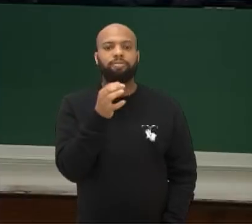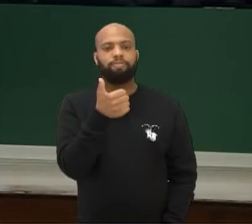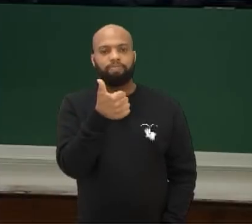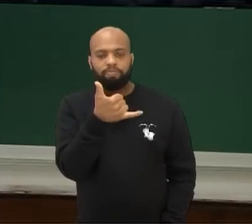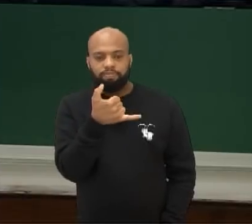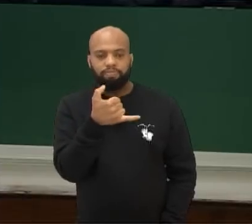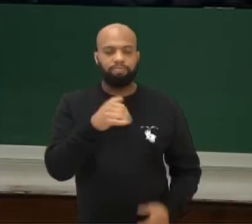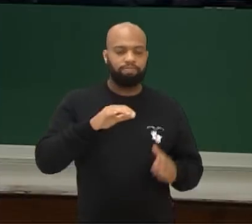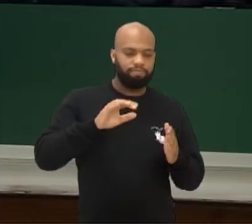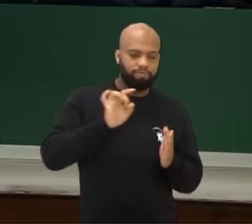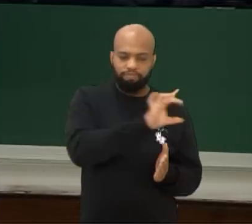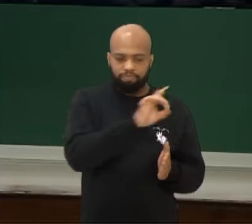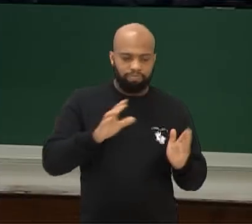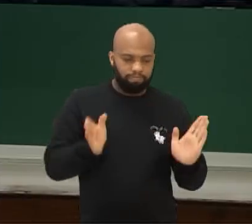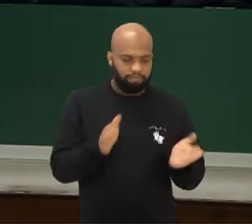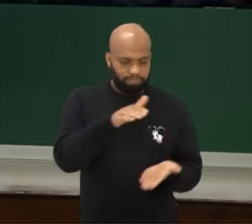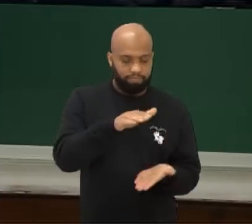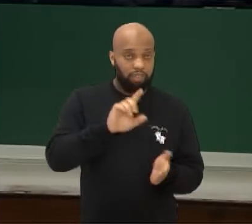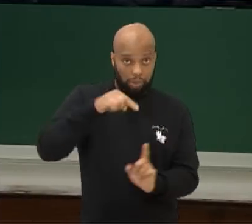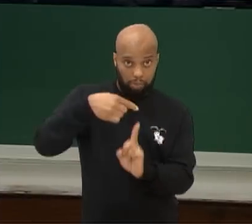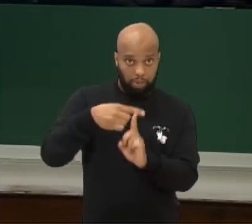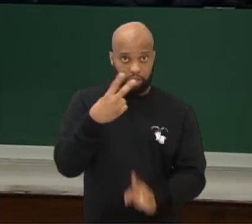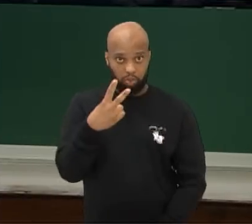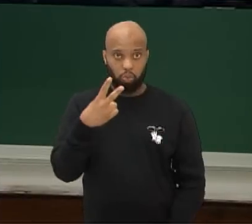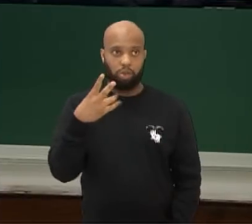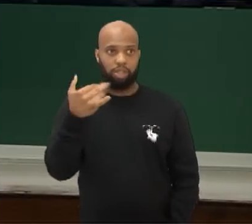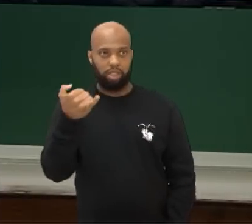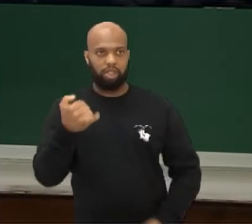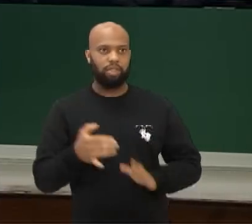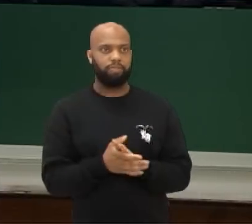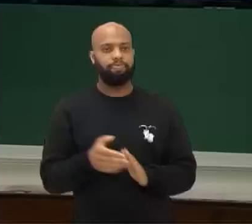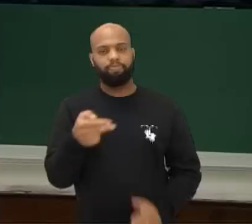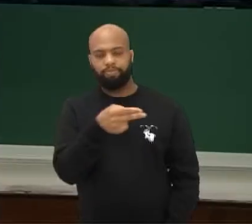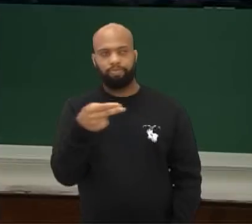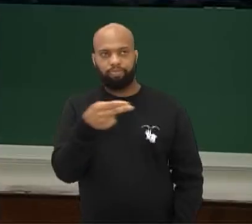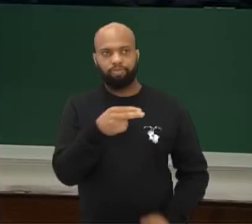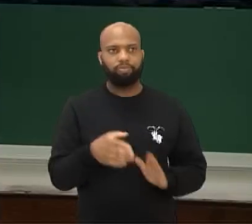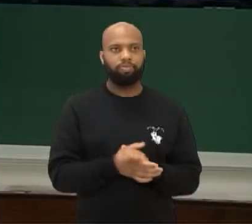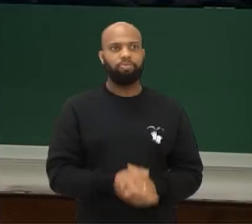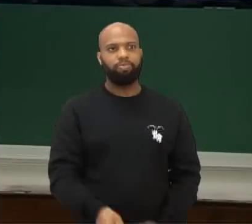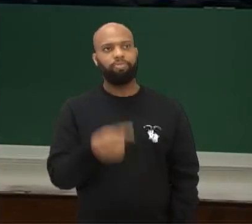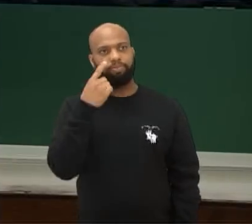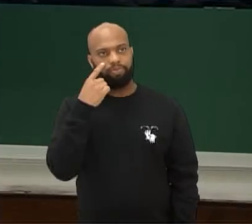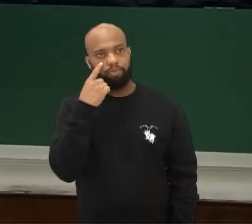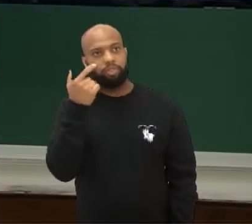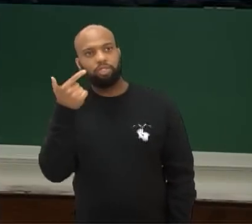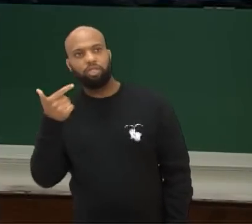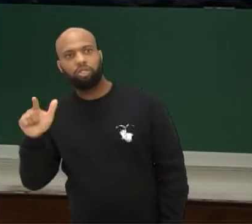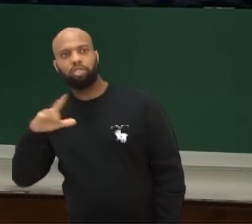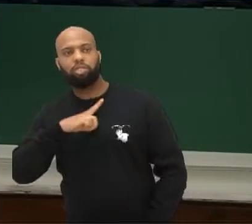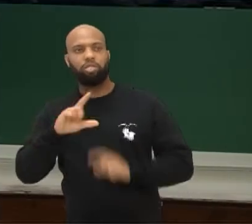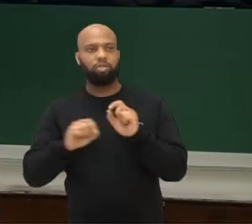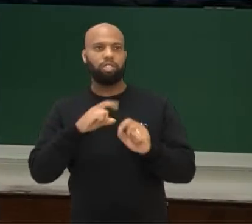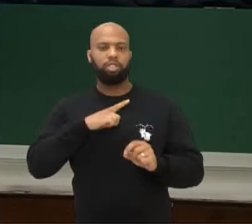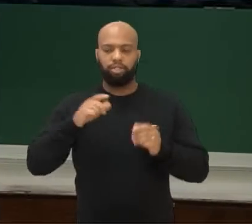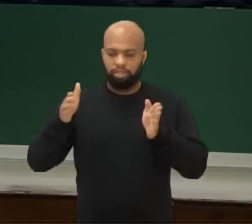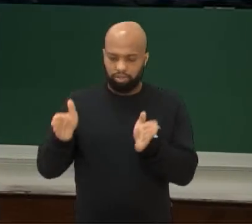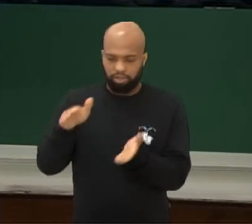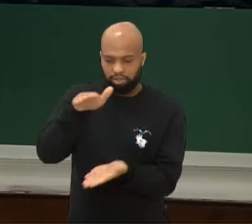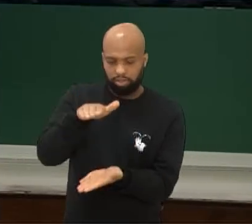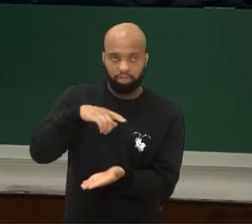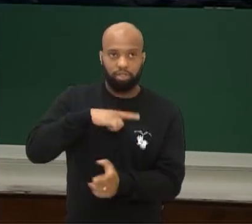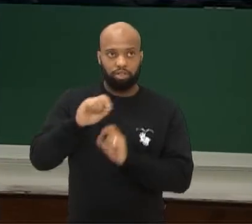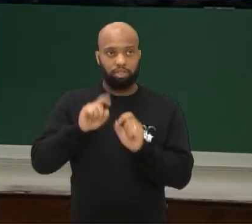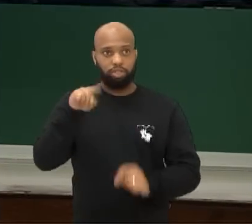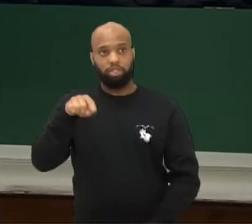caixa, mais 2 canetas, ok? Igual. Então, veja, novamente, a caixa nós vamos chamar